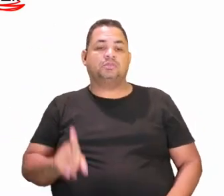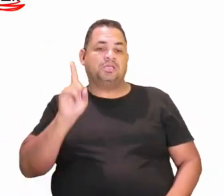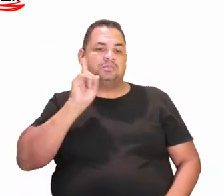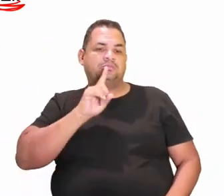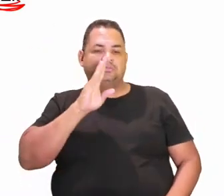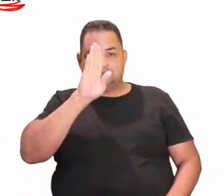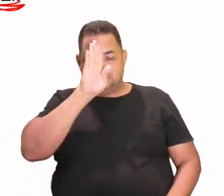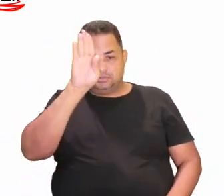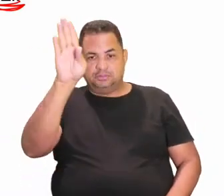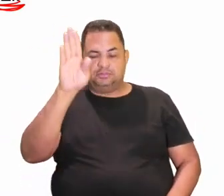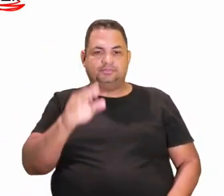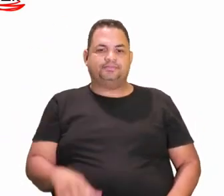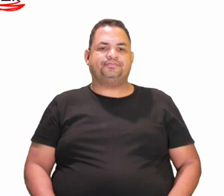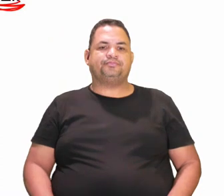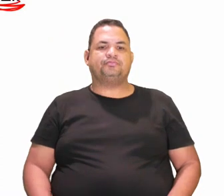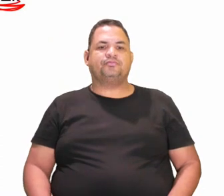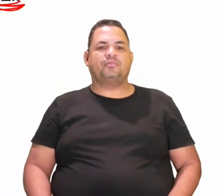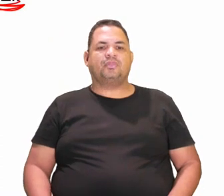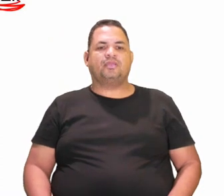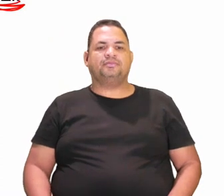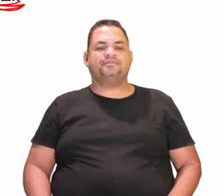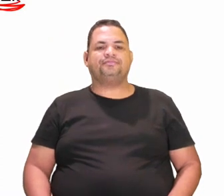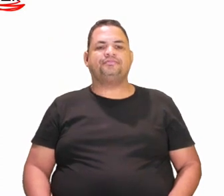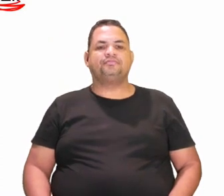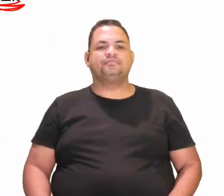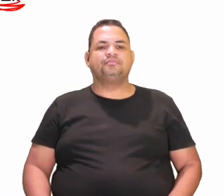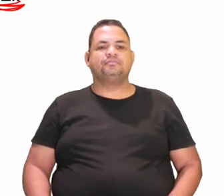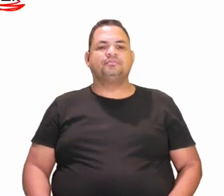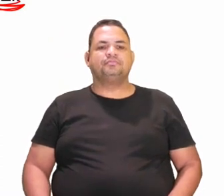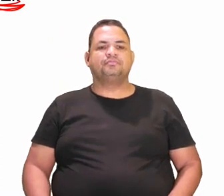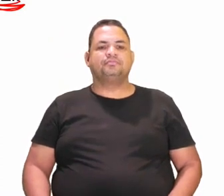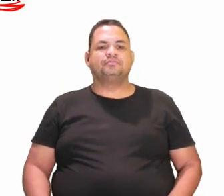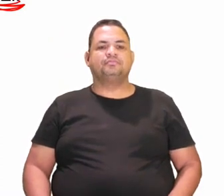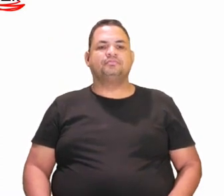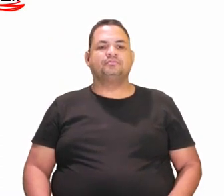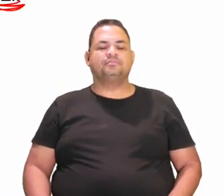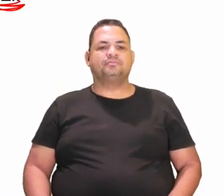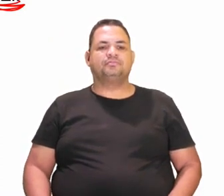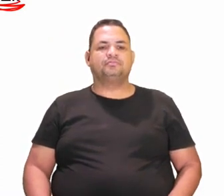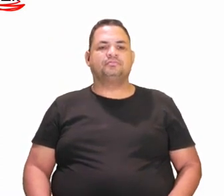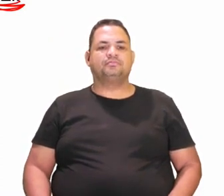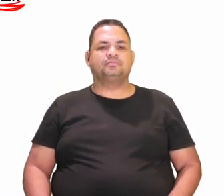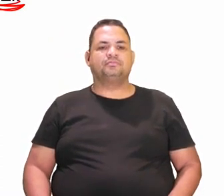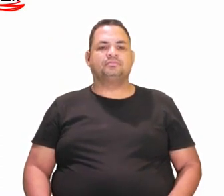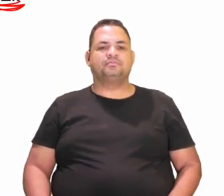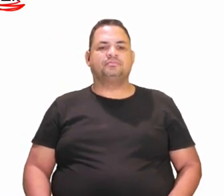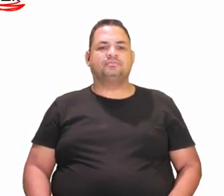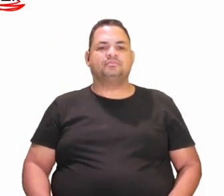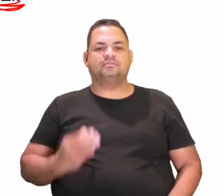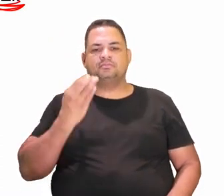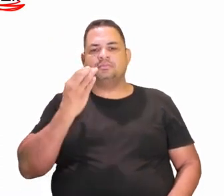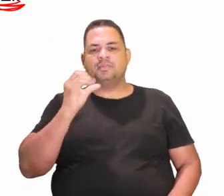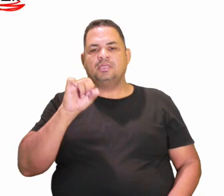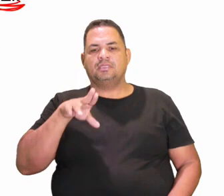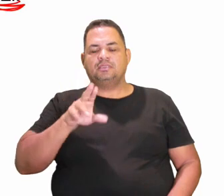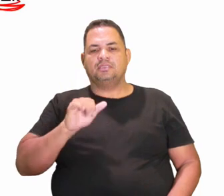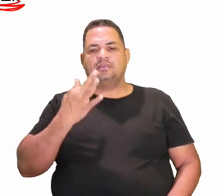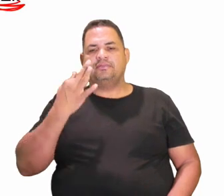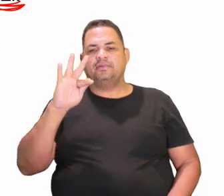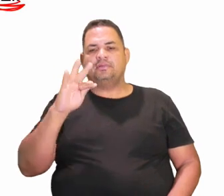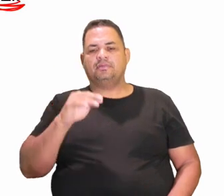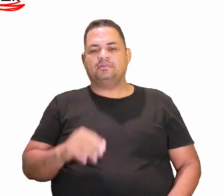Estados Unidos, tá? US é a mesma coisa que USA, tá? Canadá,